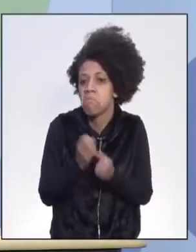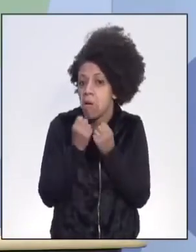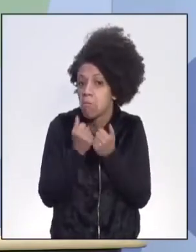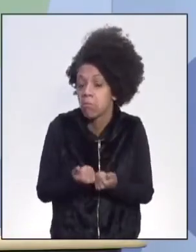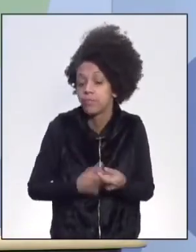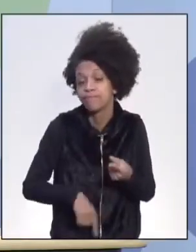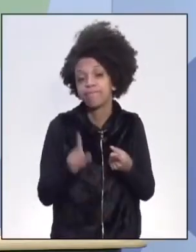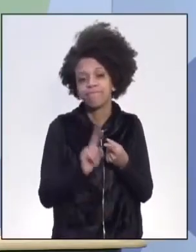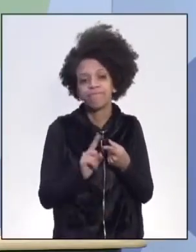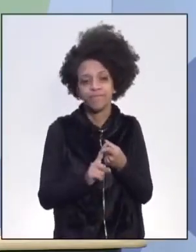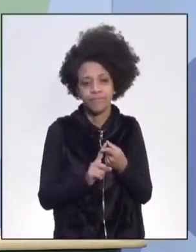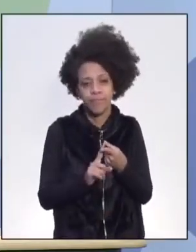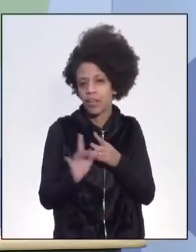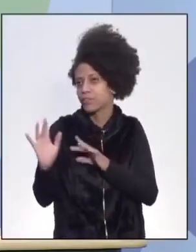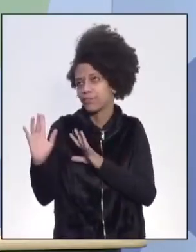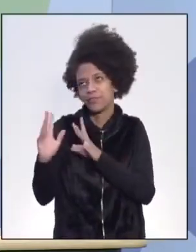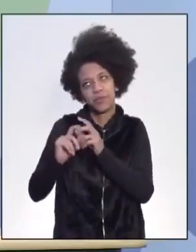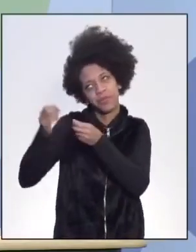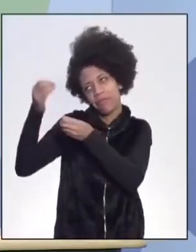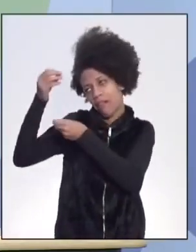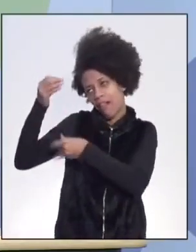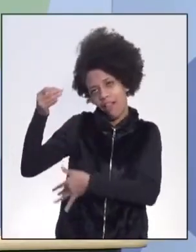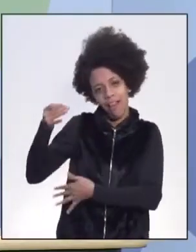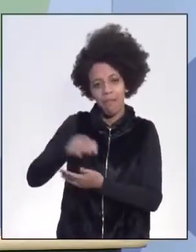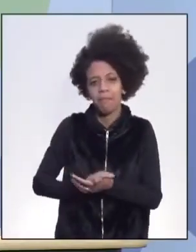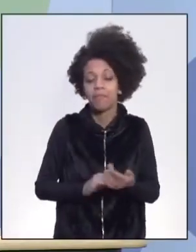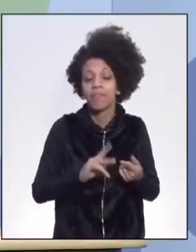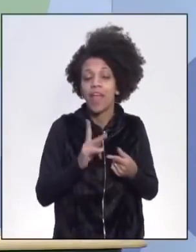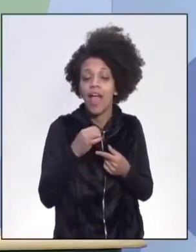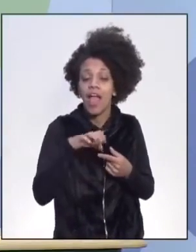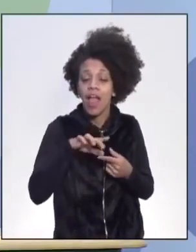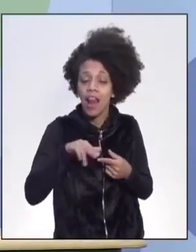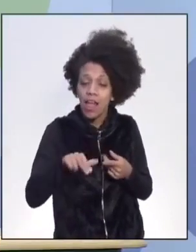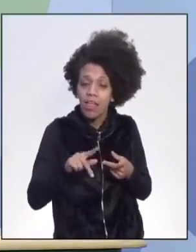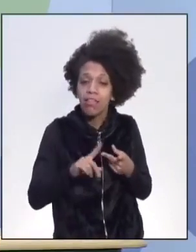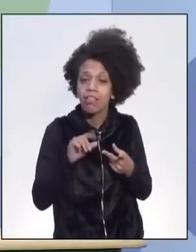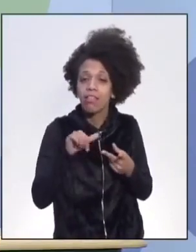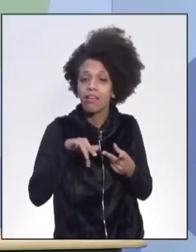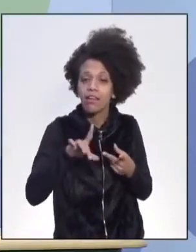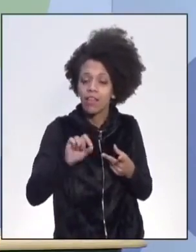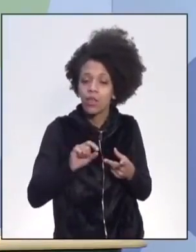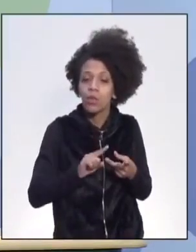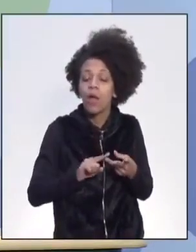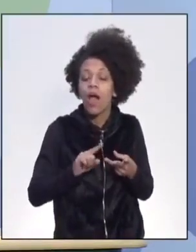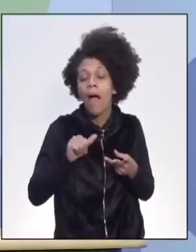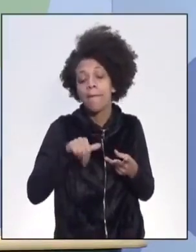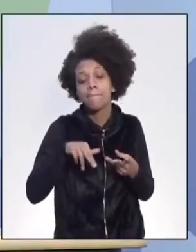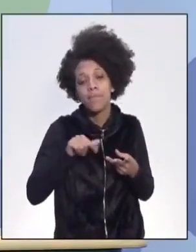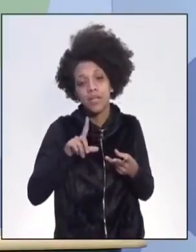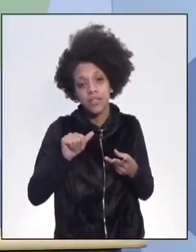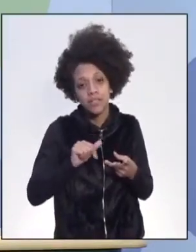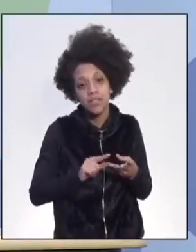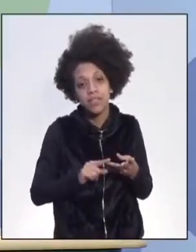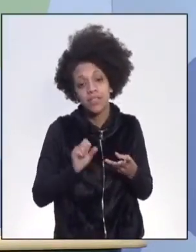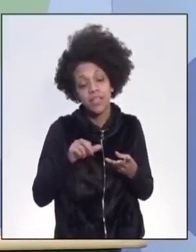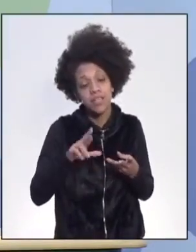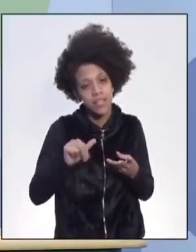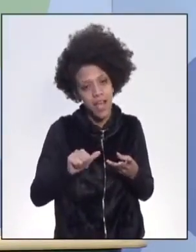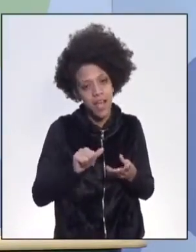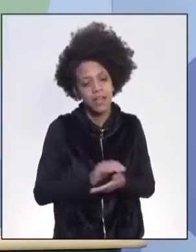isso? Entre todo mundo que está lá, a Ellen, o Danilo, o Vitor, a Amanda, o Irving e a